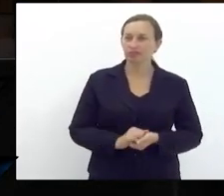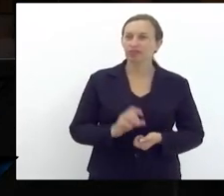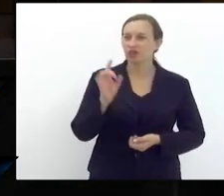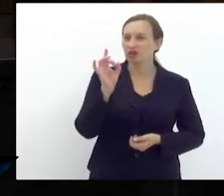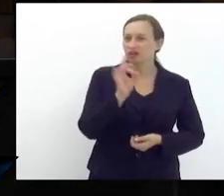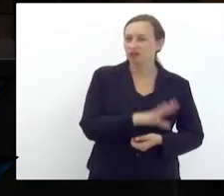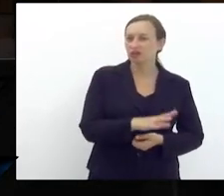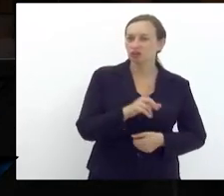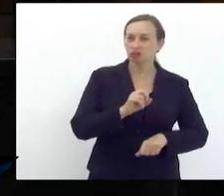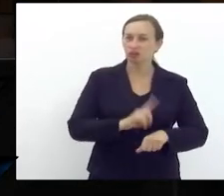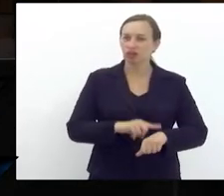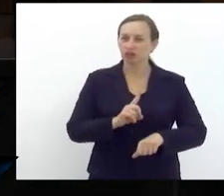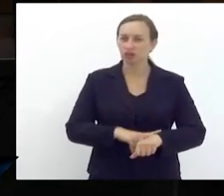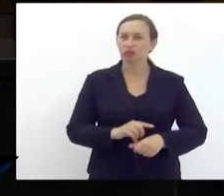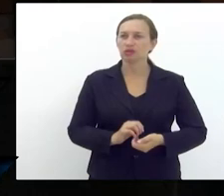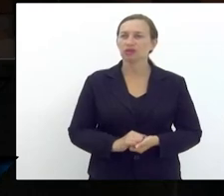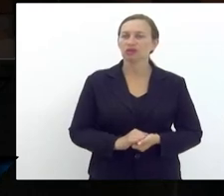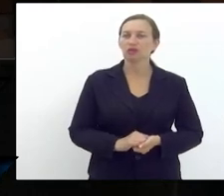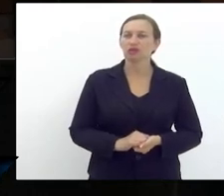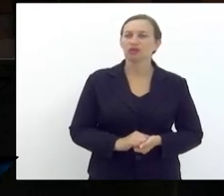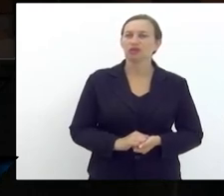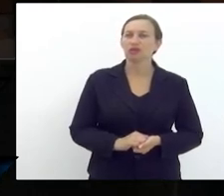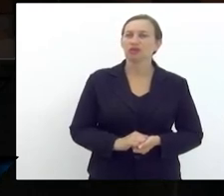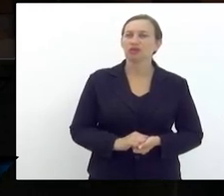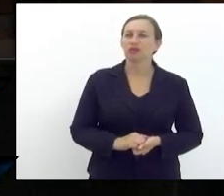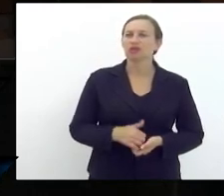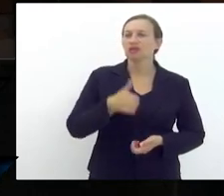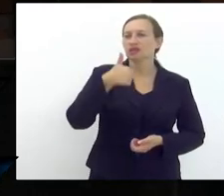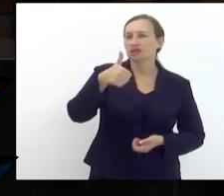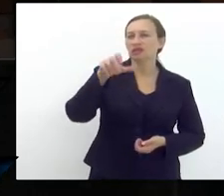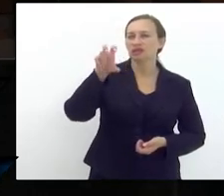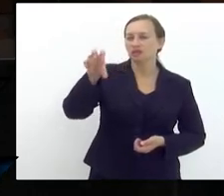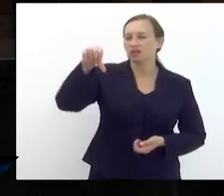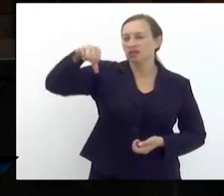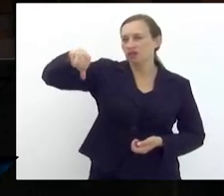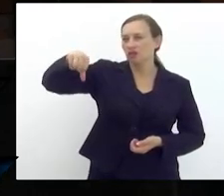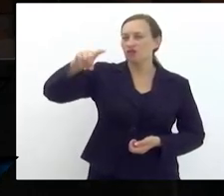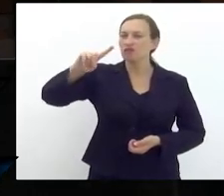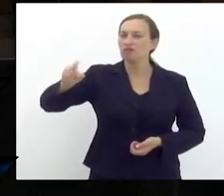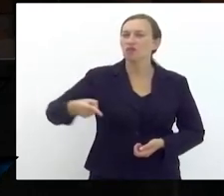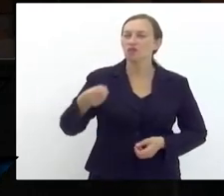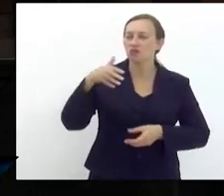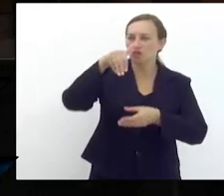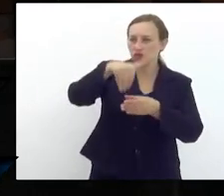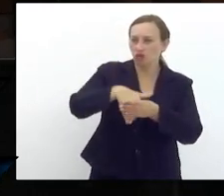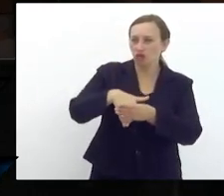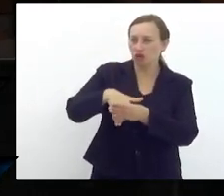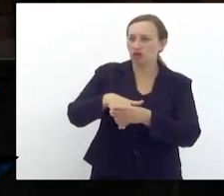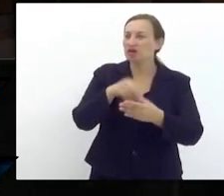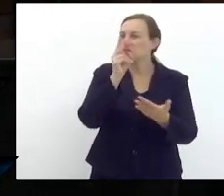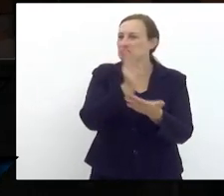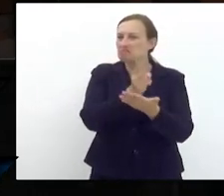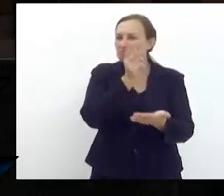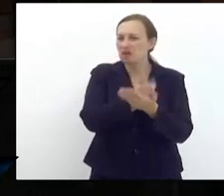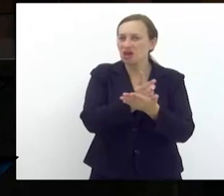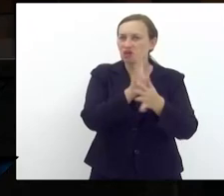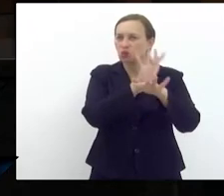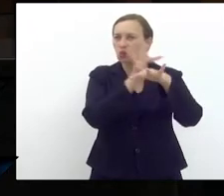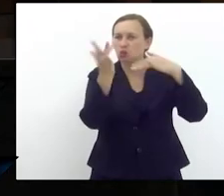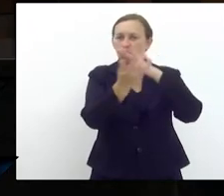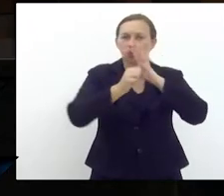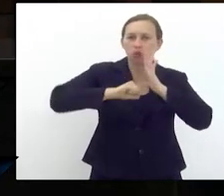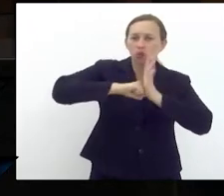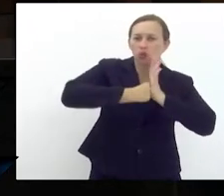último ele obtendo 159 mil votos mesmo com as suas redes sociais